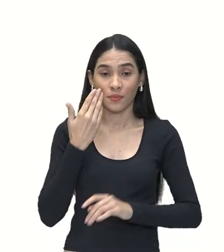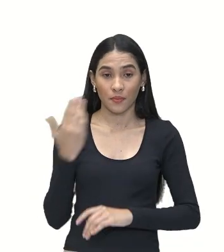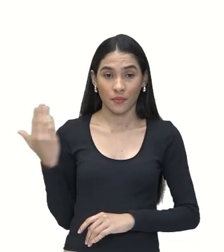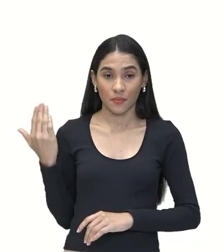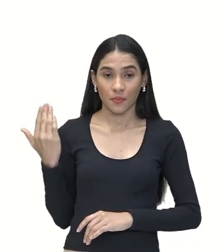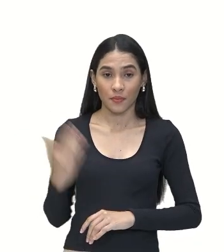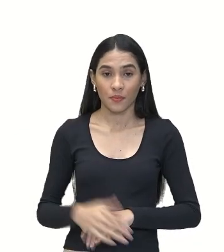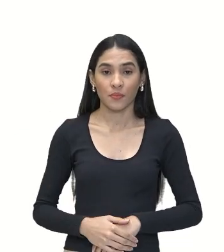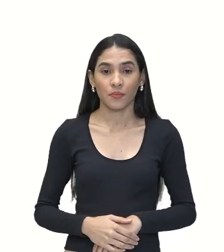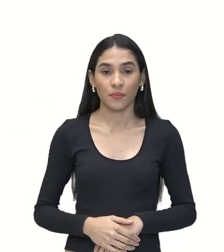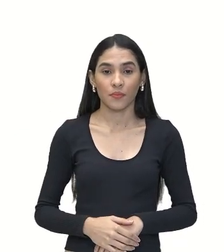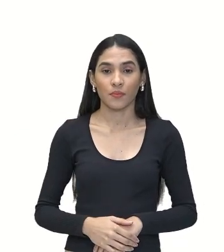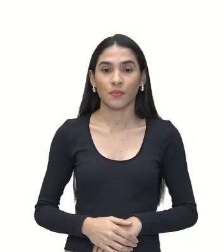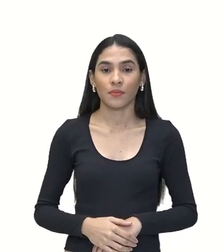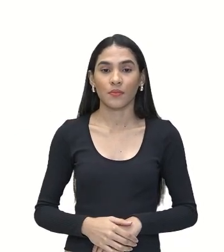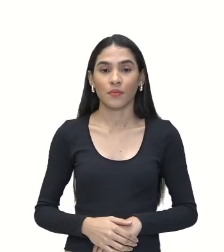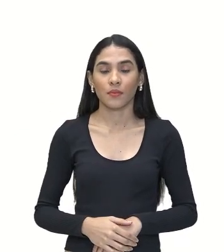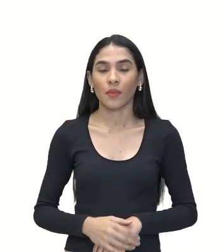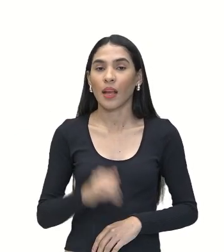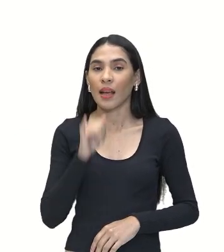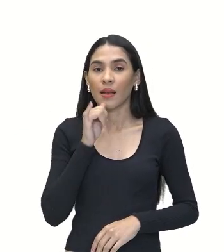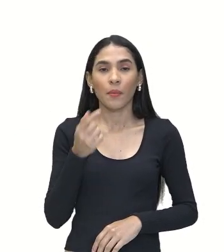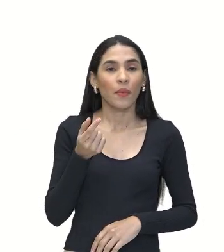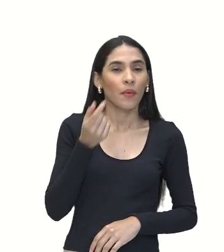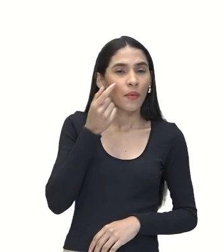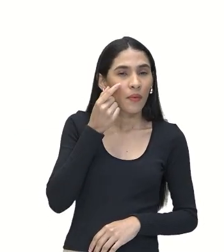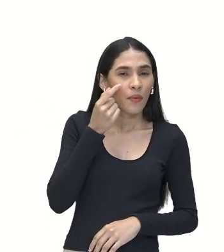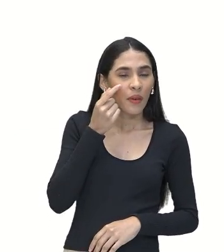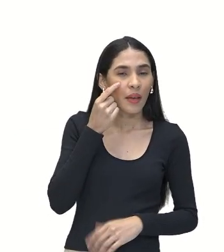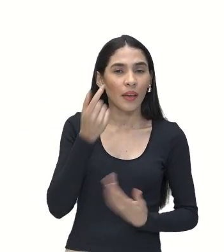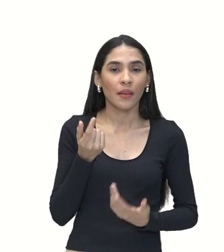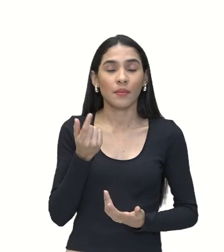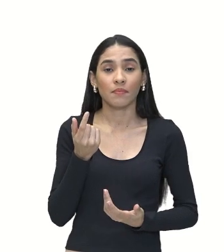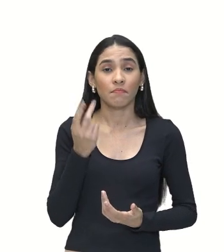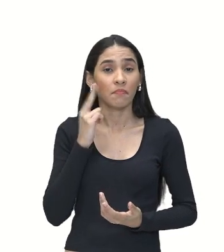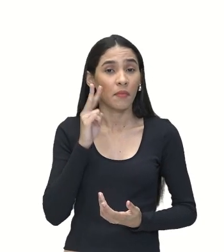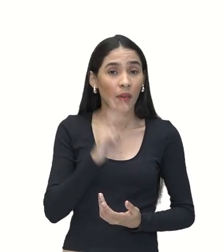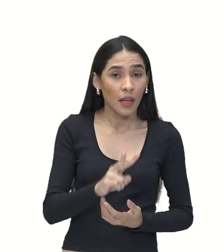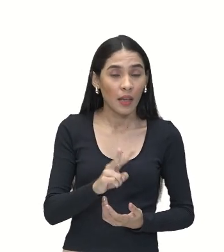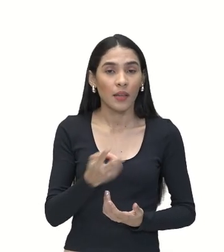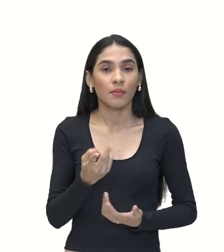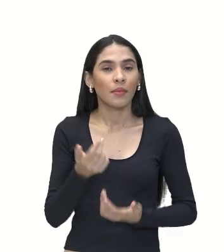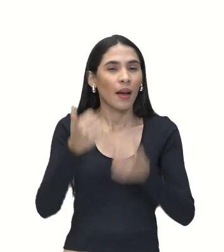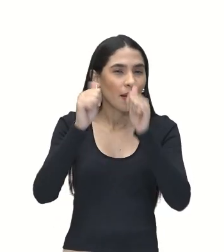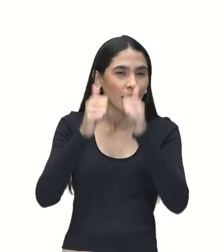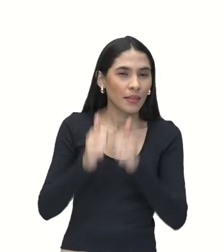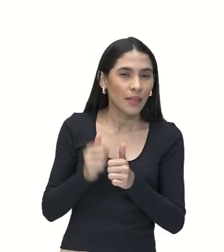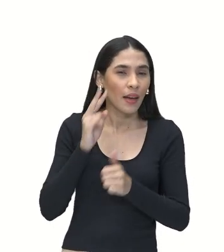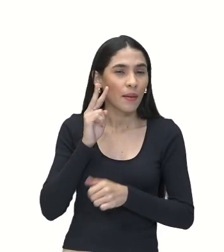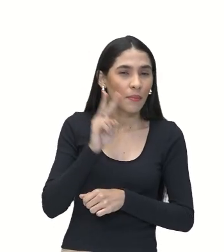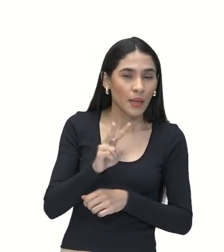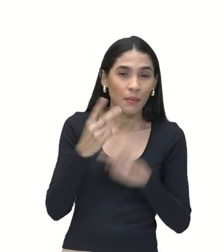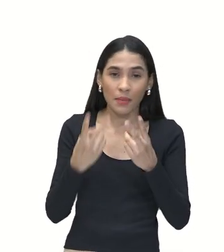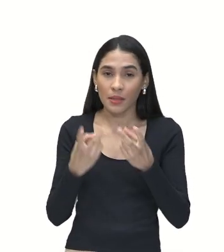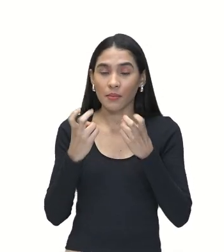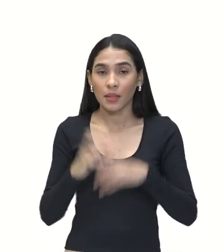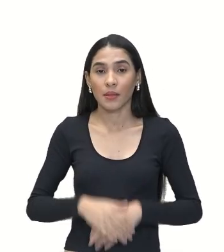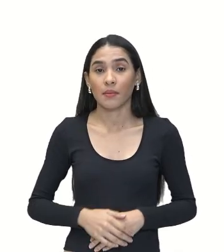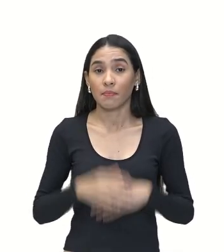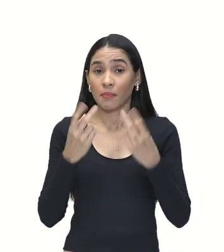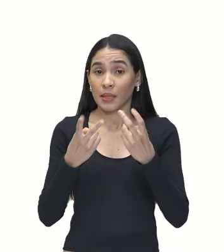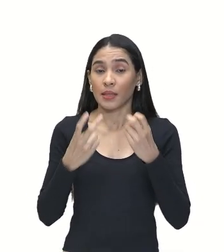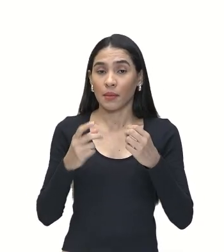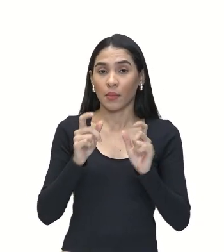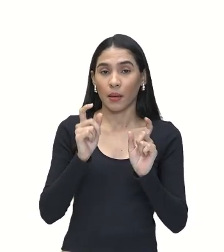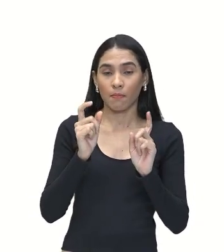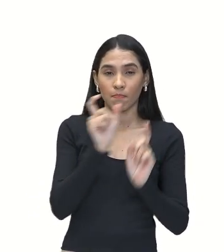só. No sentido de ver, presenciar, apreciar, perceba que quando o verbo assistir tiver esse